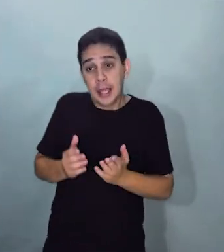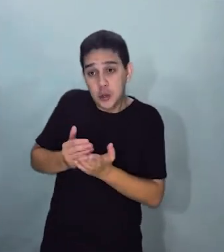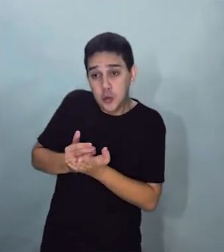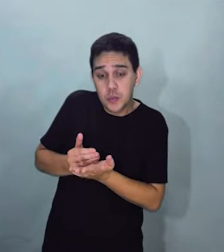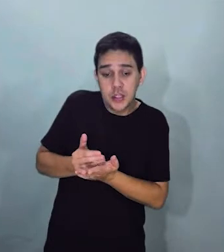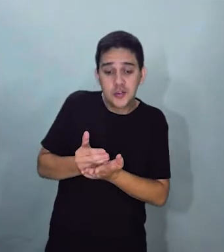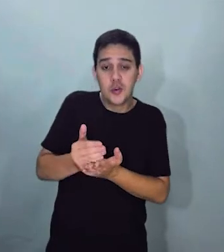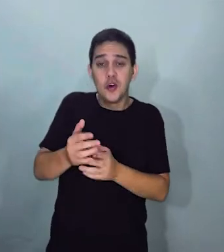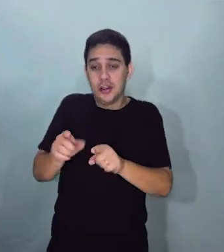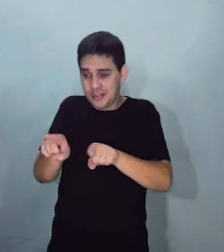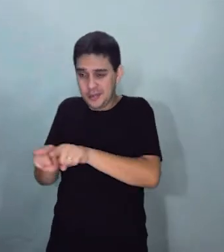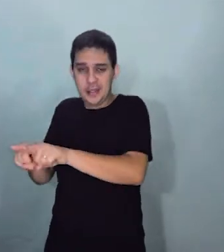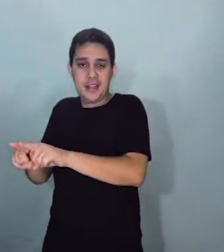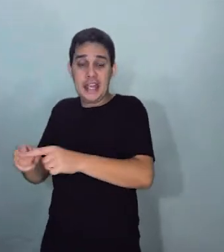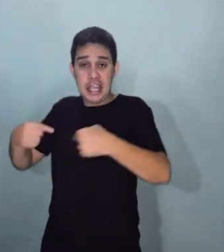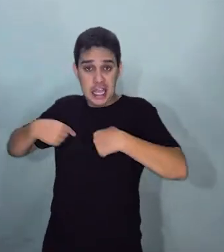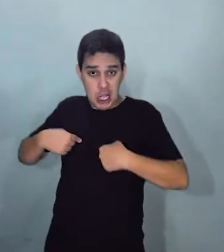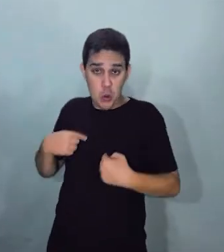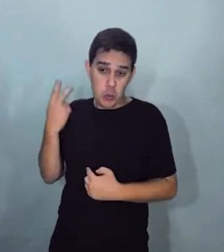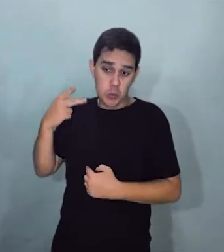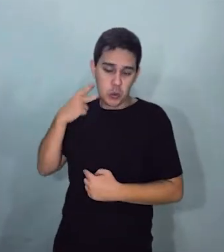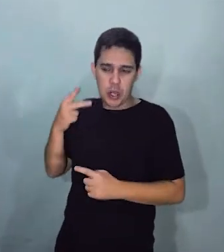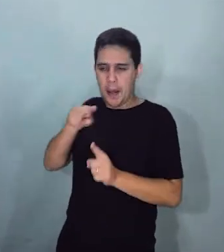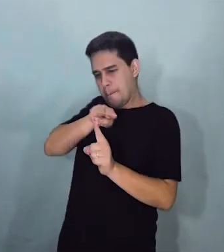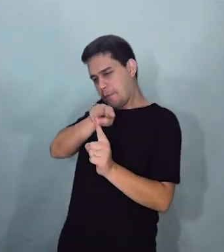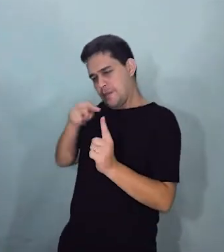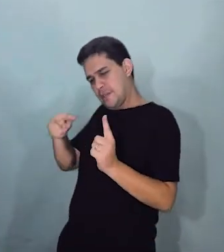da minha visão também como promotora de